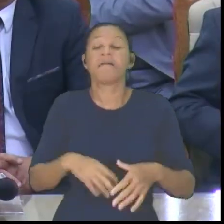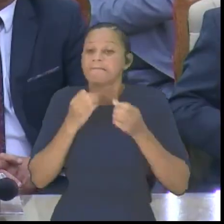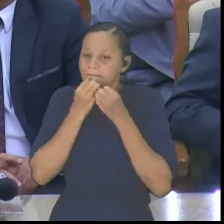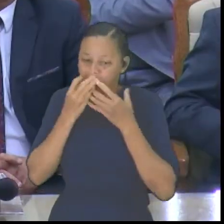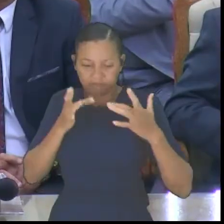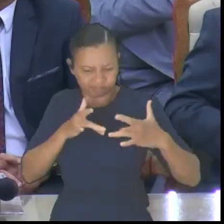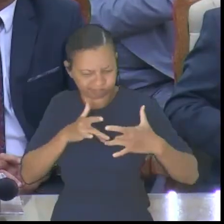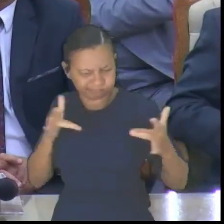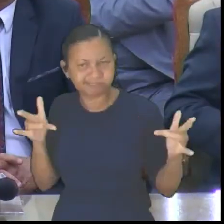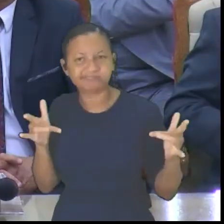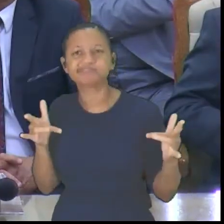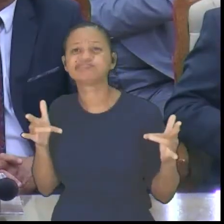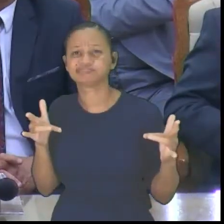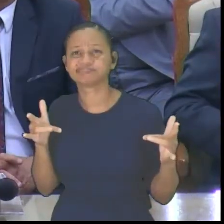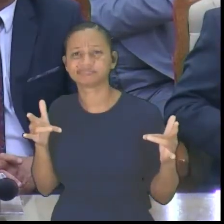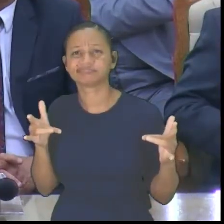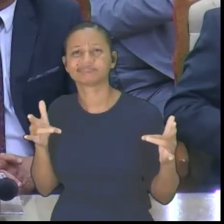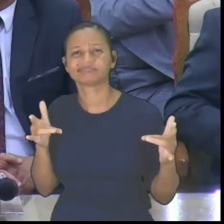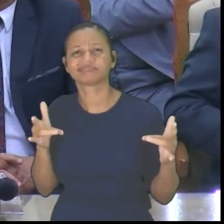vontade.